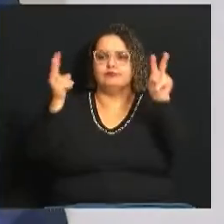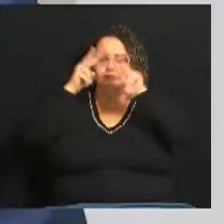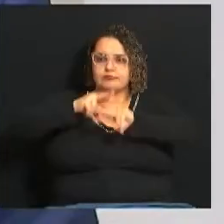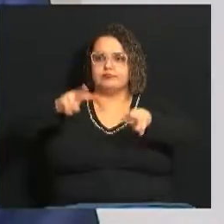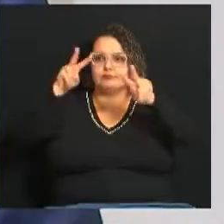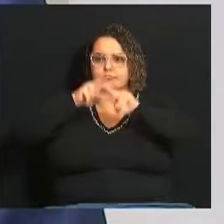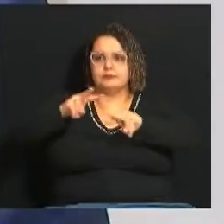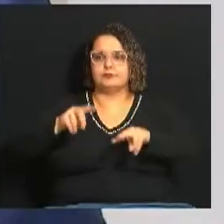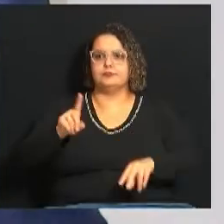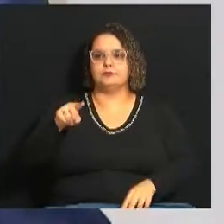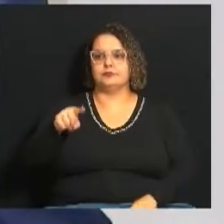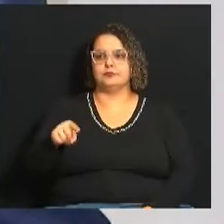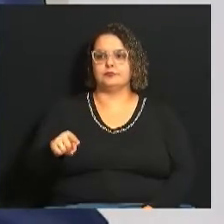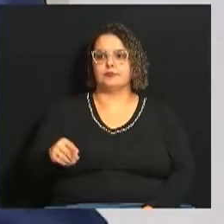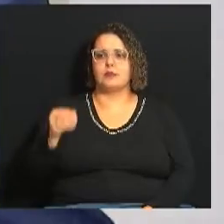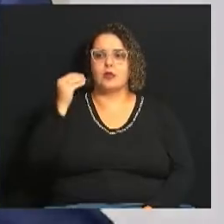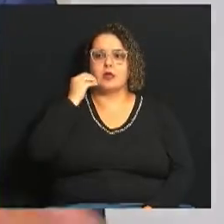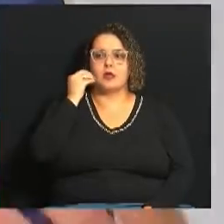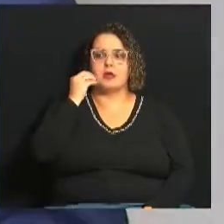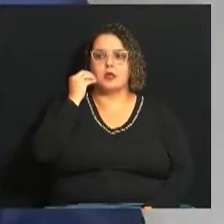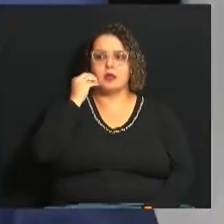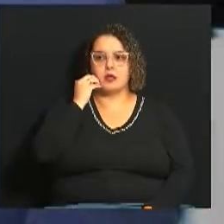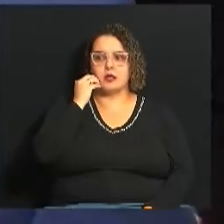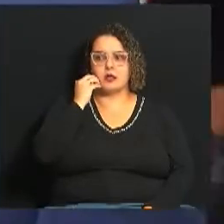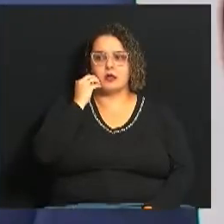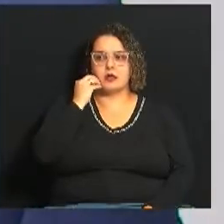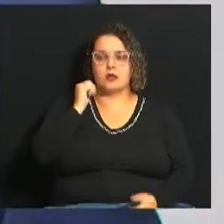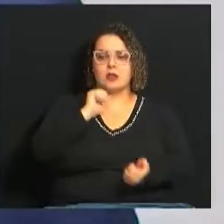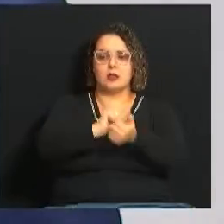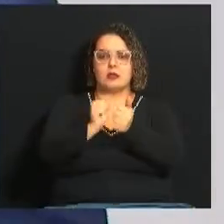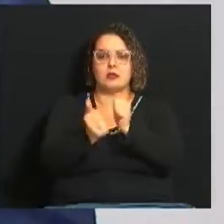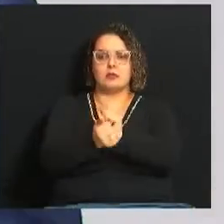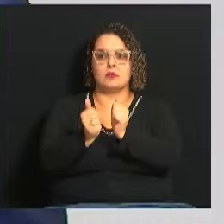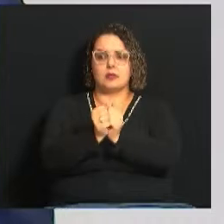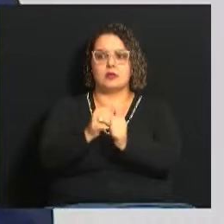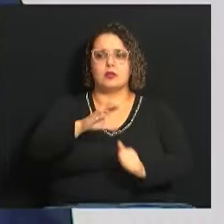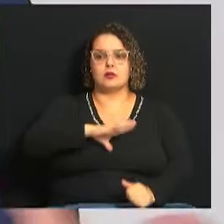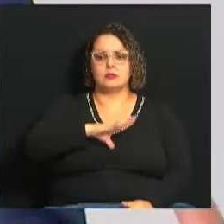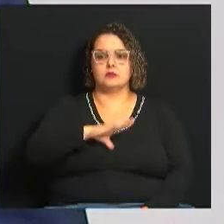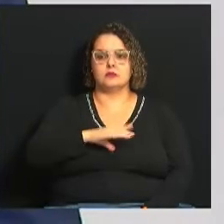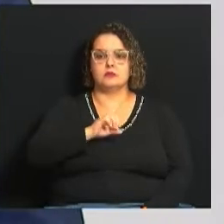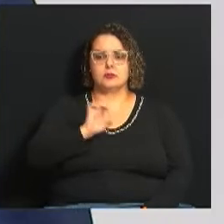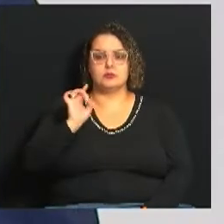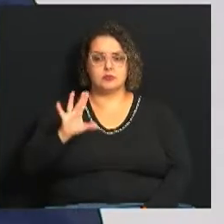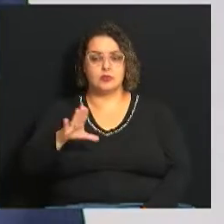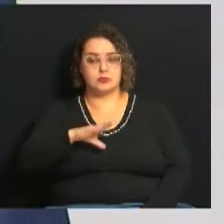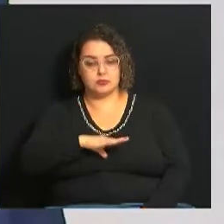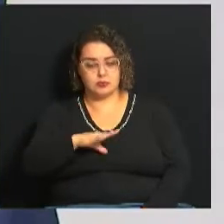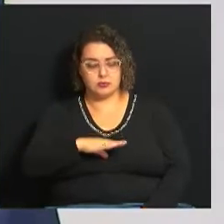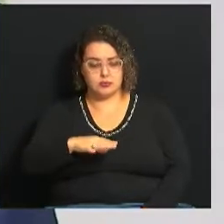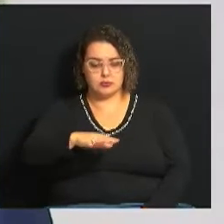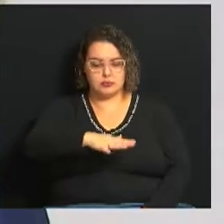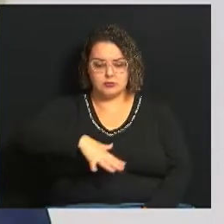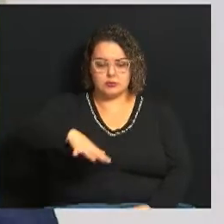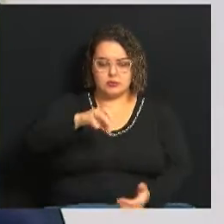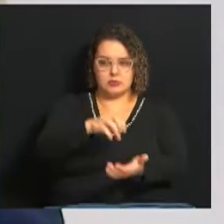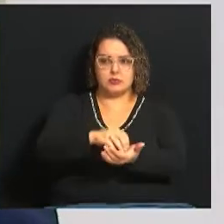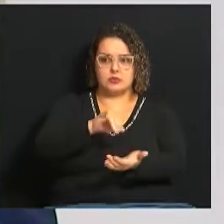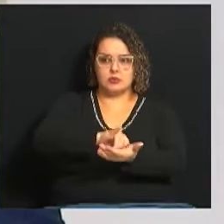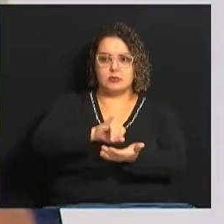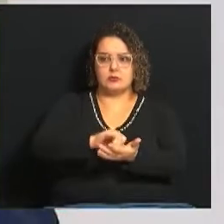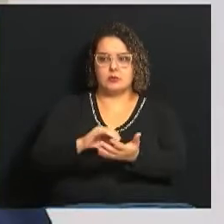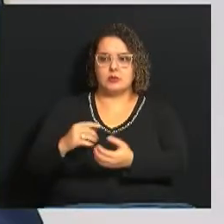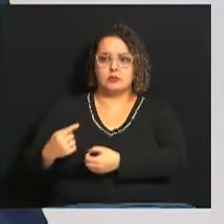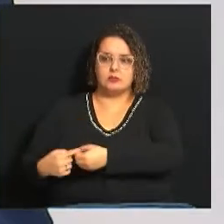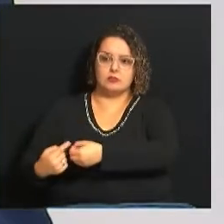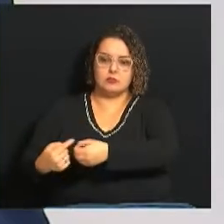Justamente para tentar revitalizar o centro, né? A gente sabe, não só o centro, mas as regiões em torno do centro, justamente